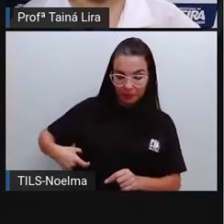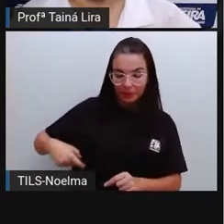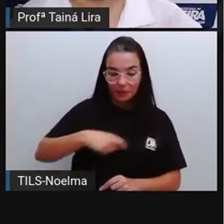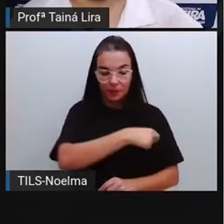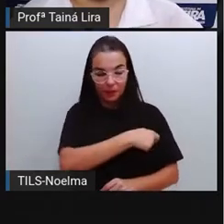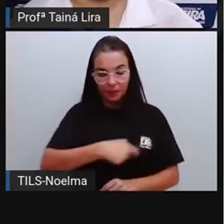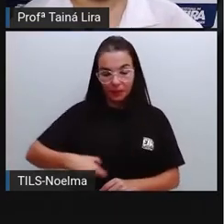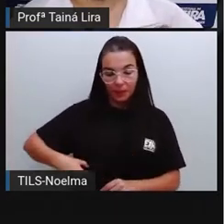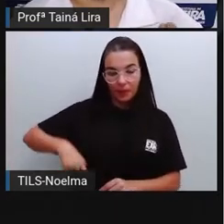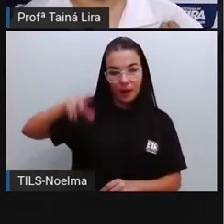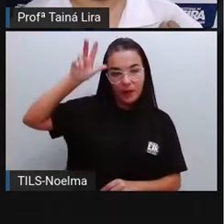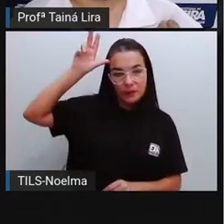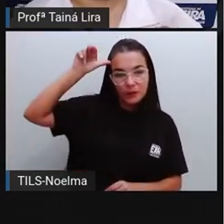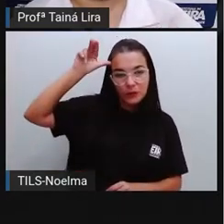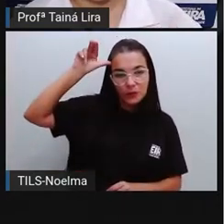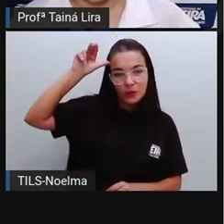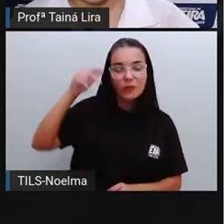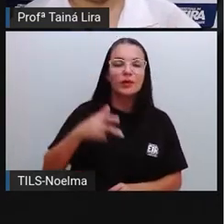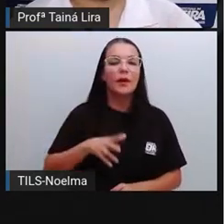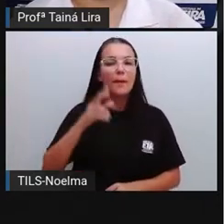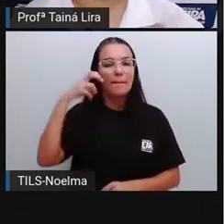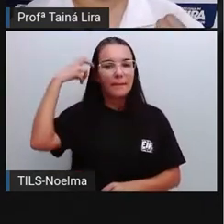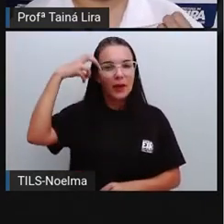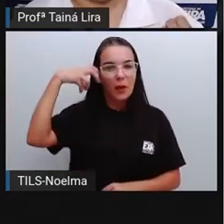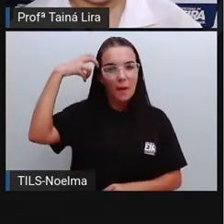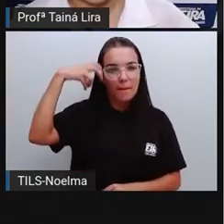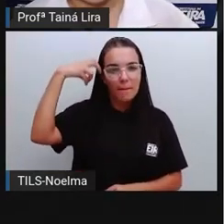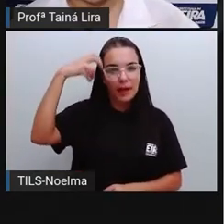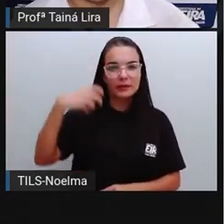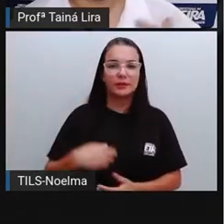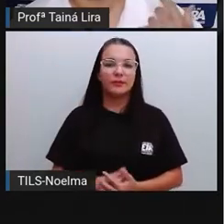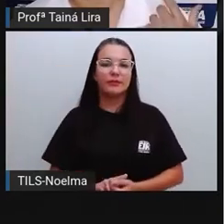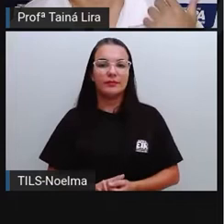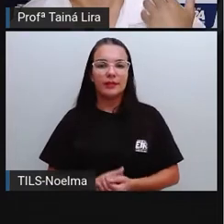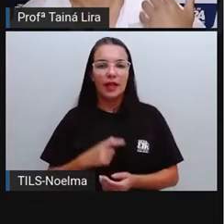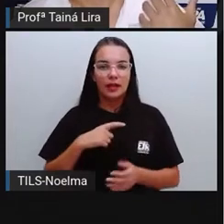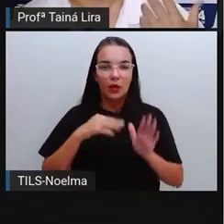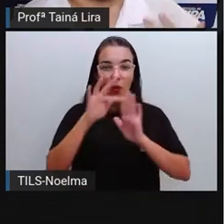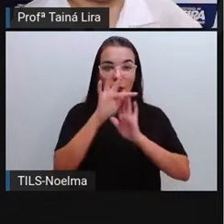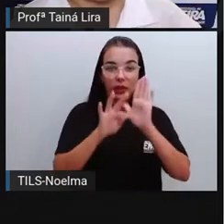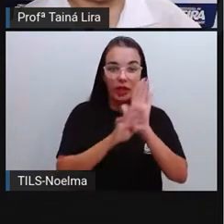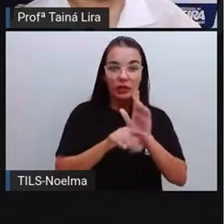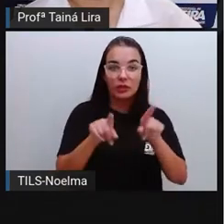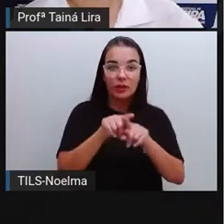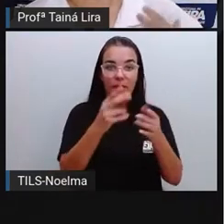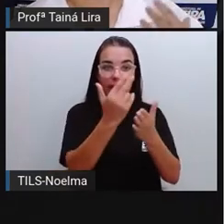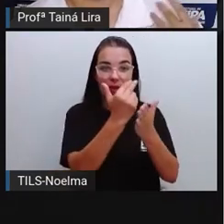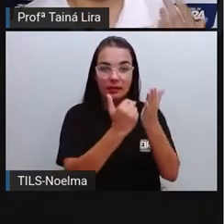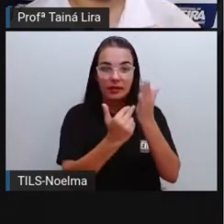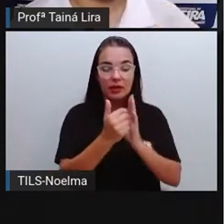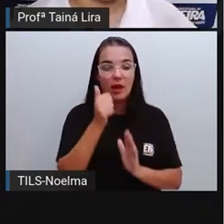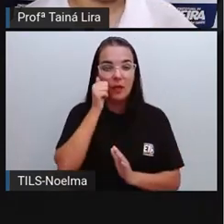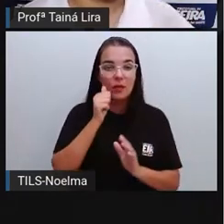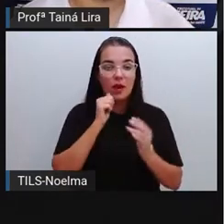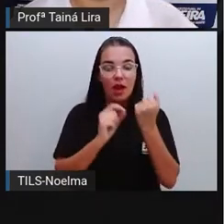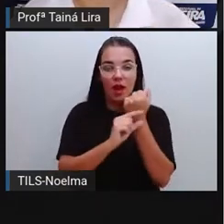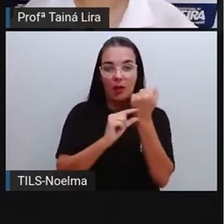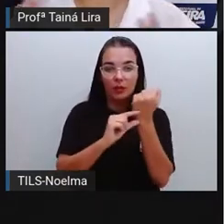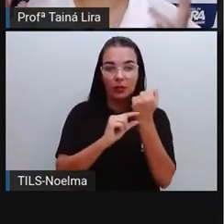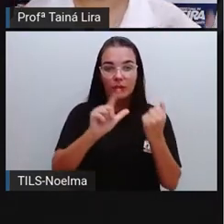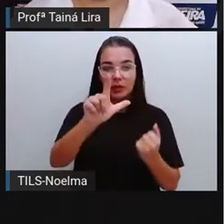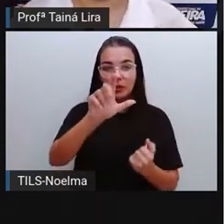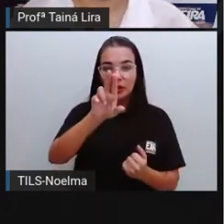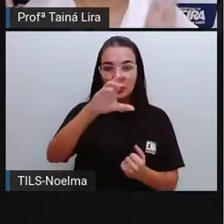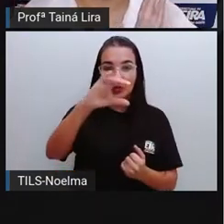Preocupada, texto e ilustrações de Lúcia Reis, tá? Então presta bastante atenção, a gente vai fazer a leitura, depois a gente